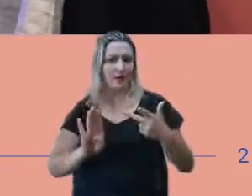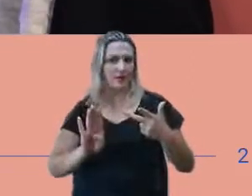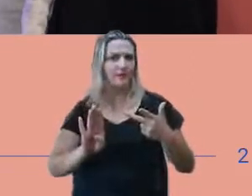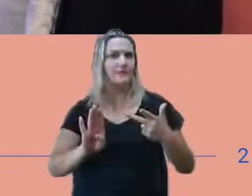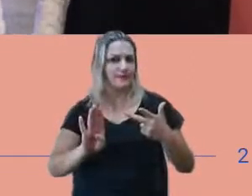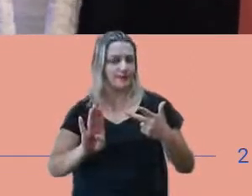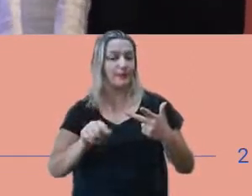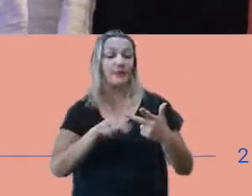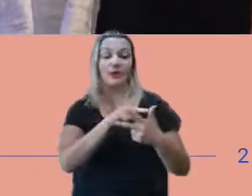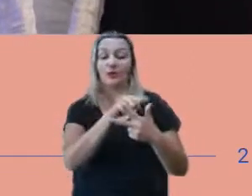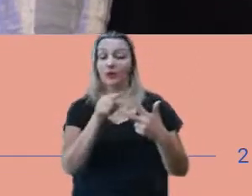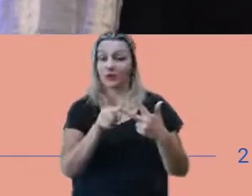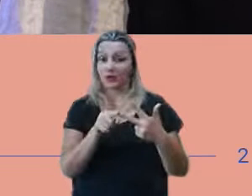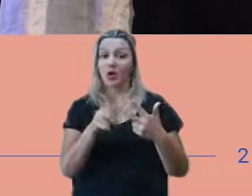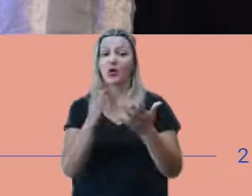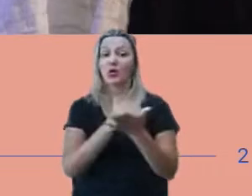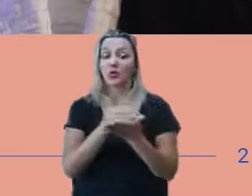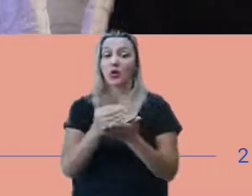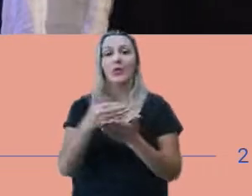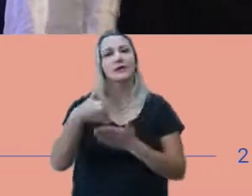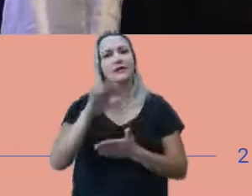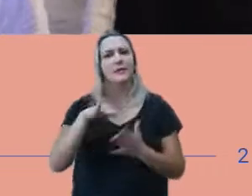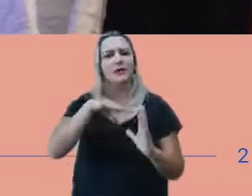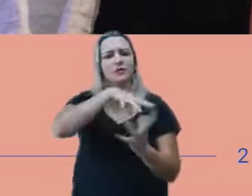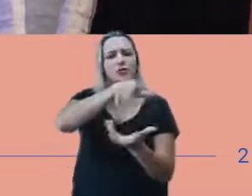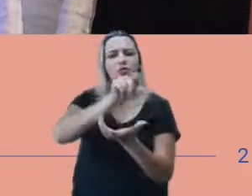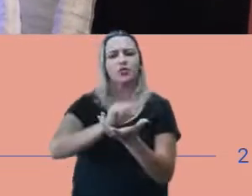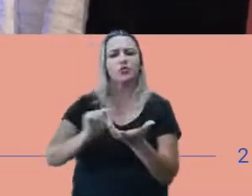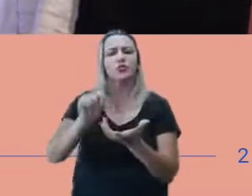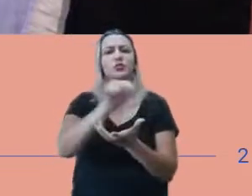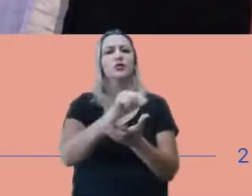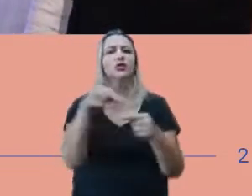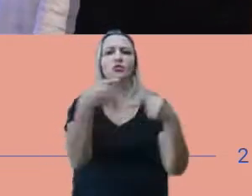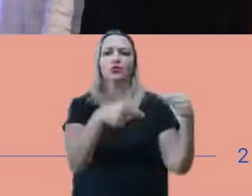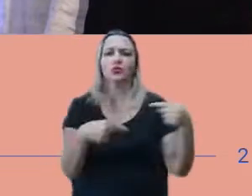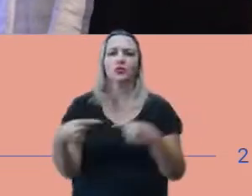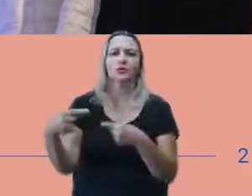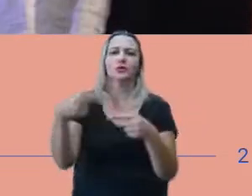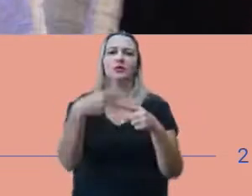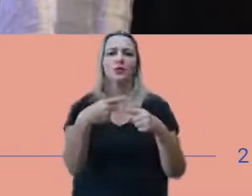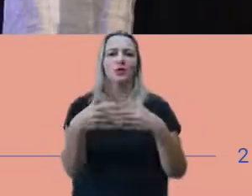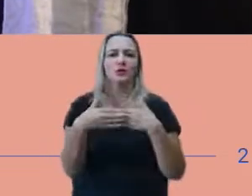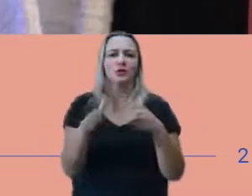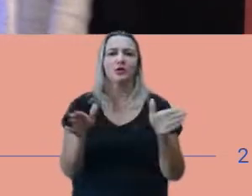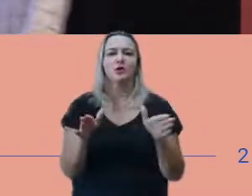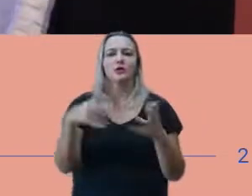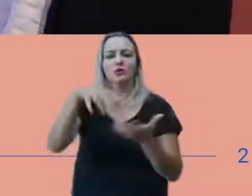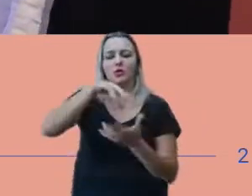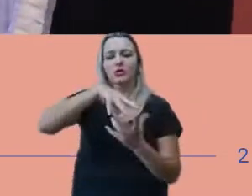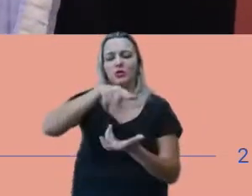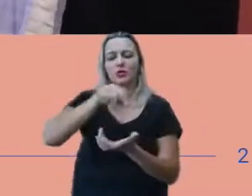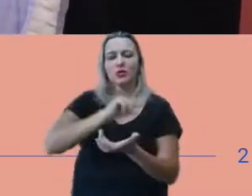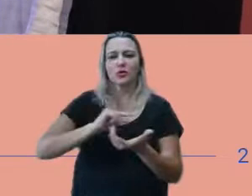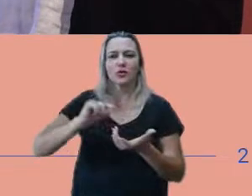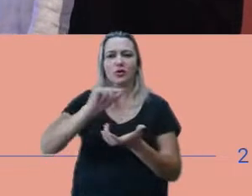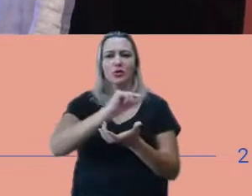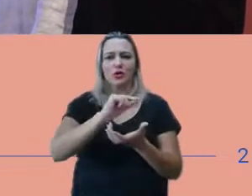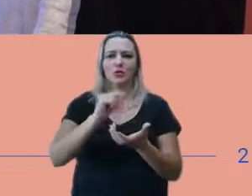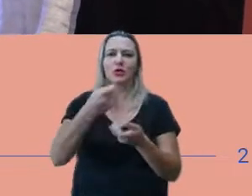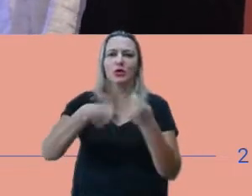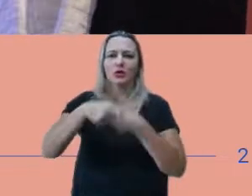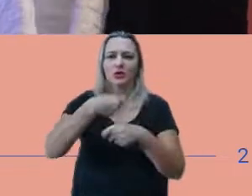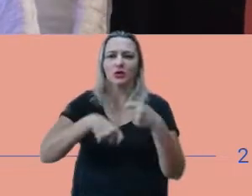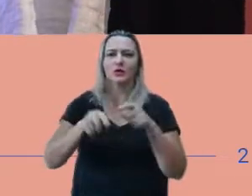começa a se tornar cada vez mais Global a discussão porque eles lançam Global circula econômico a lixa e lança uma